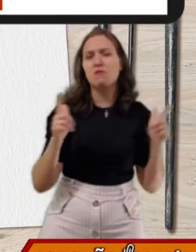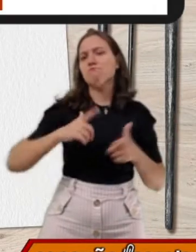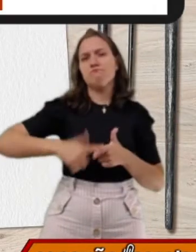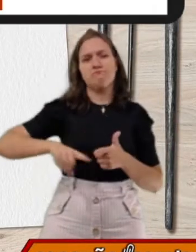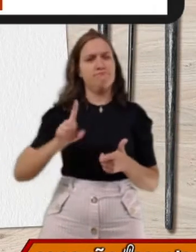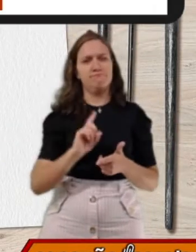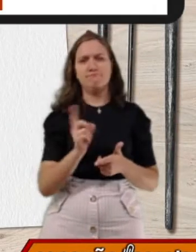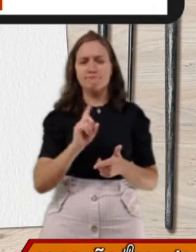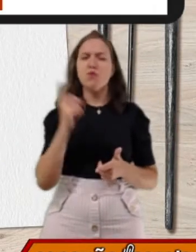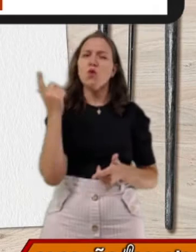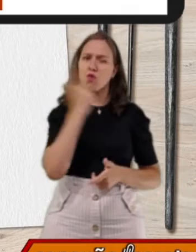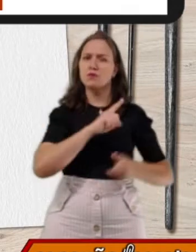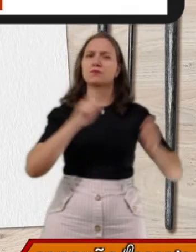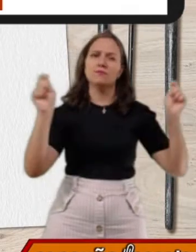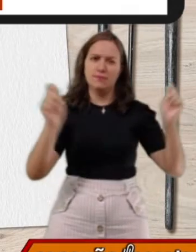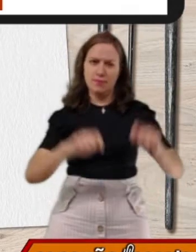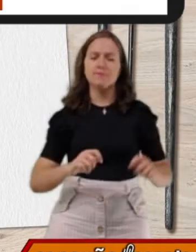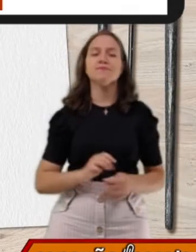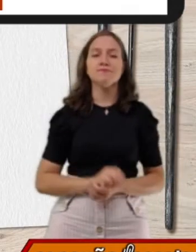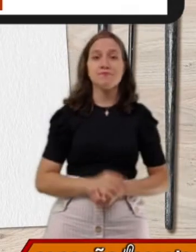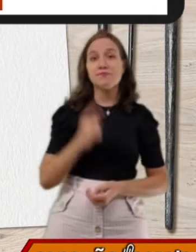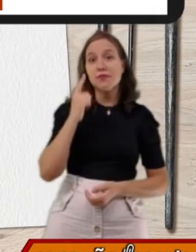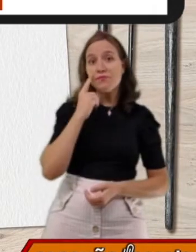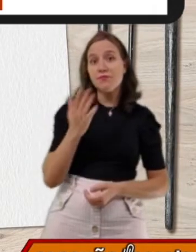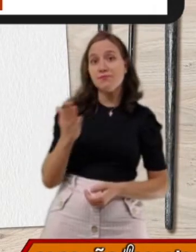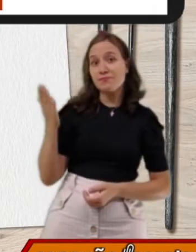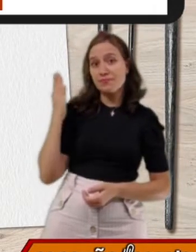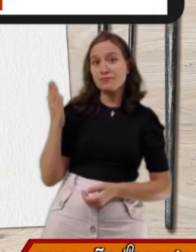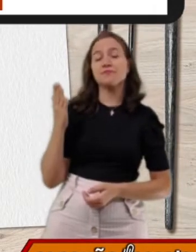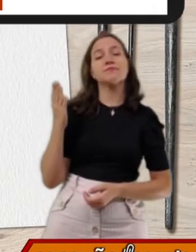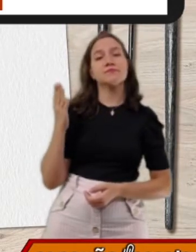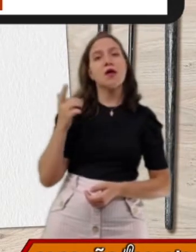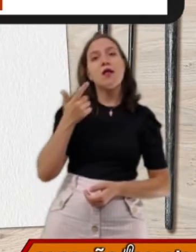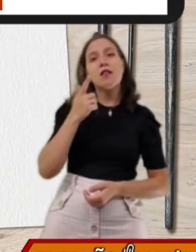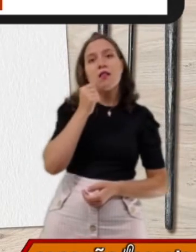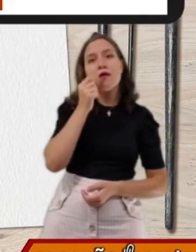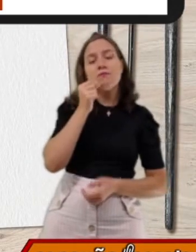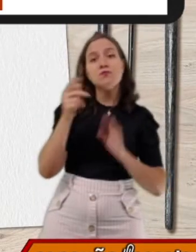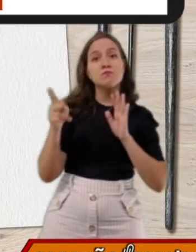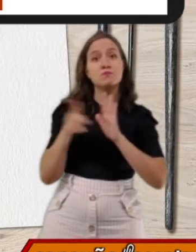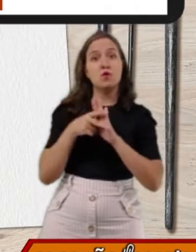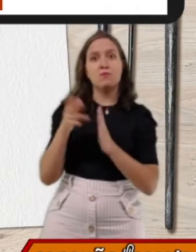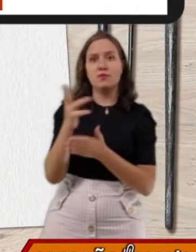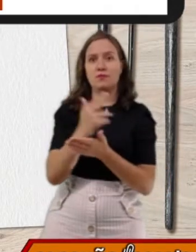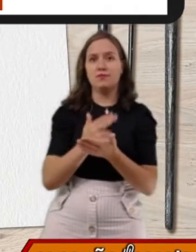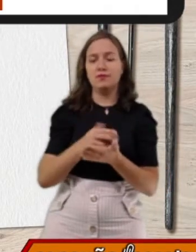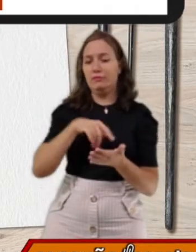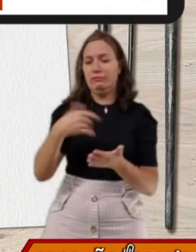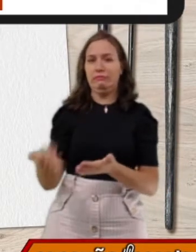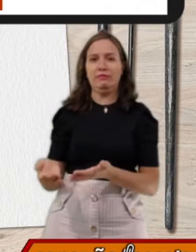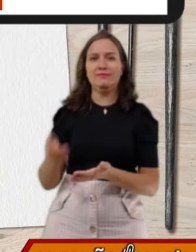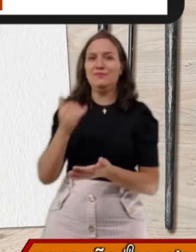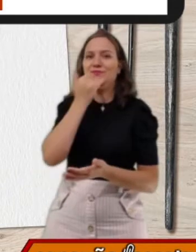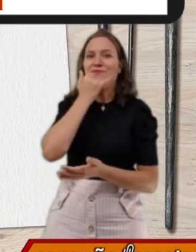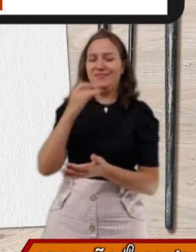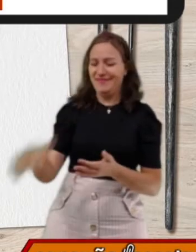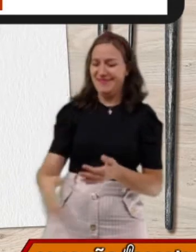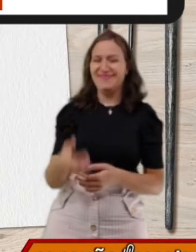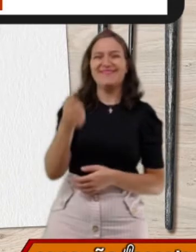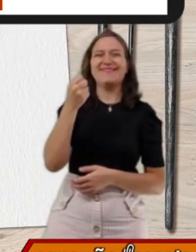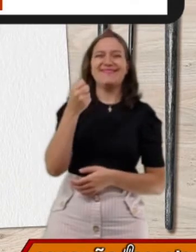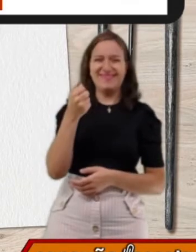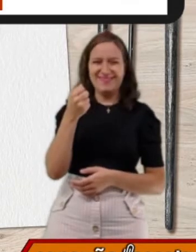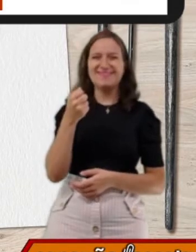comprar tá tudo certo ó aqui eu tenho alguns lápis de desenho o papai não gente vamos lá vai comigo